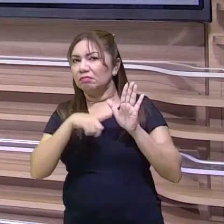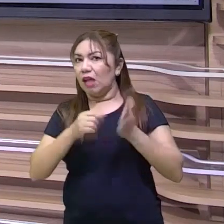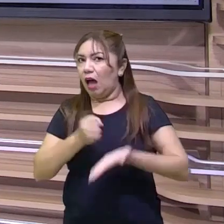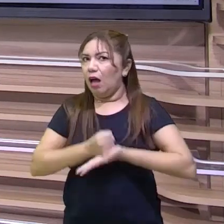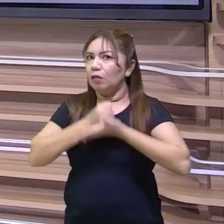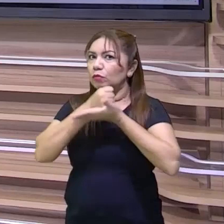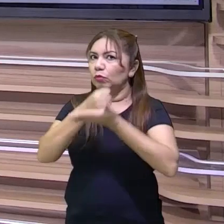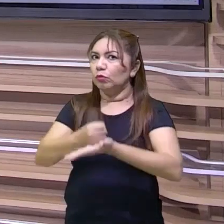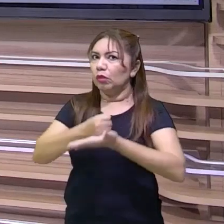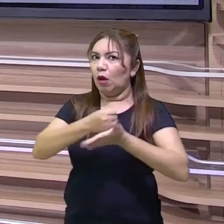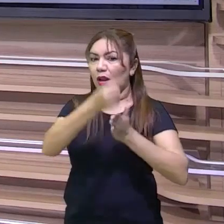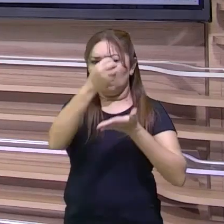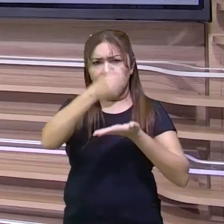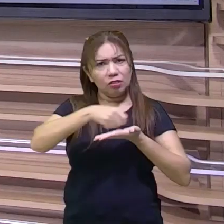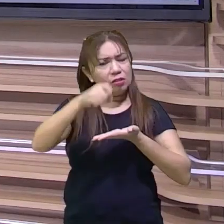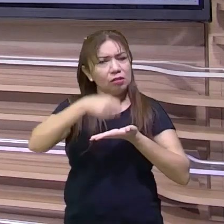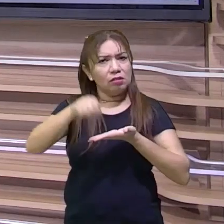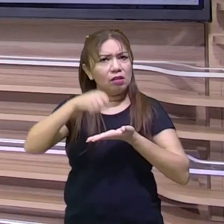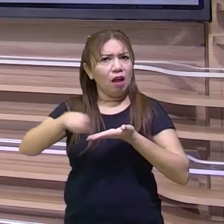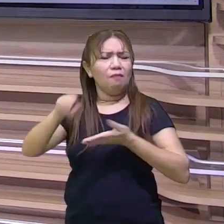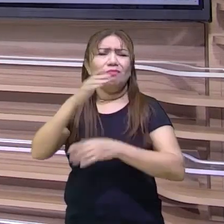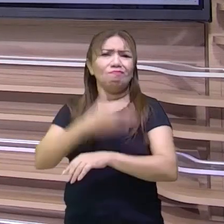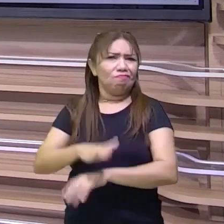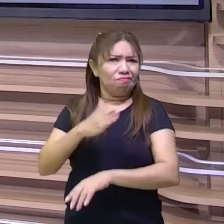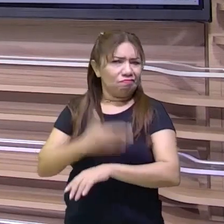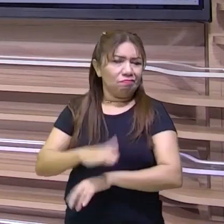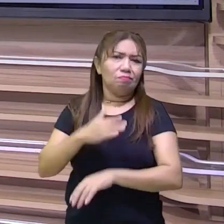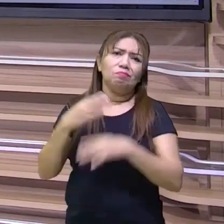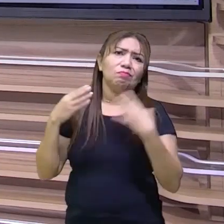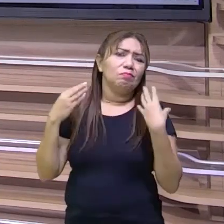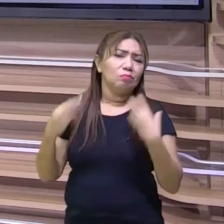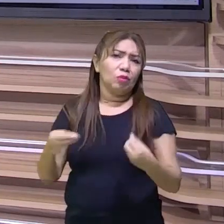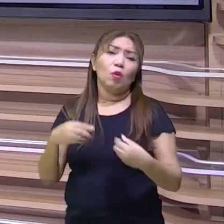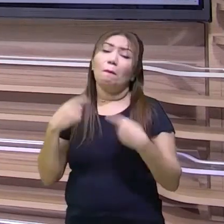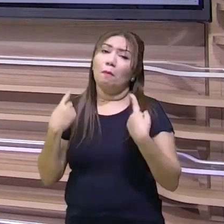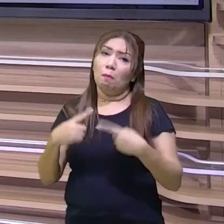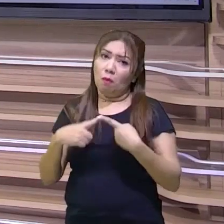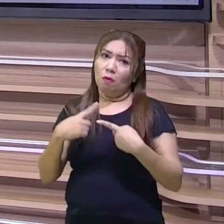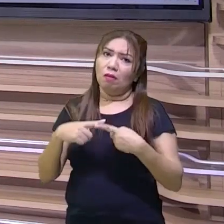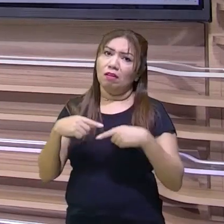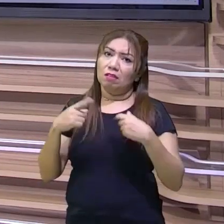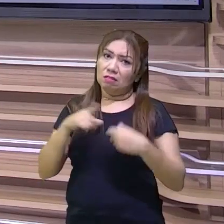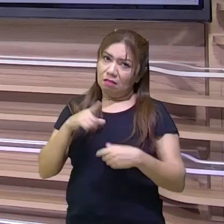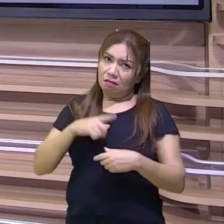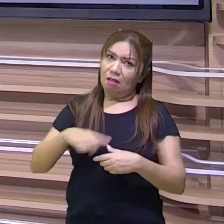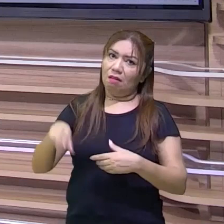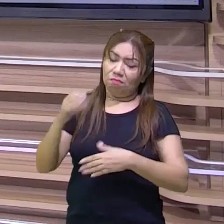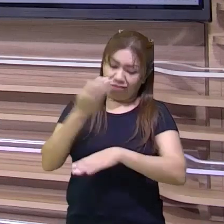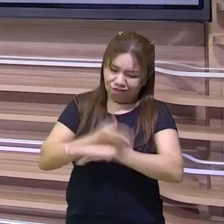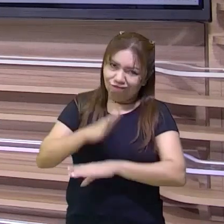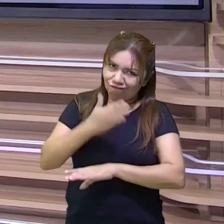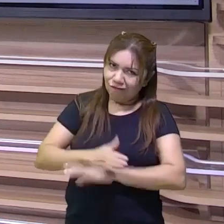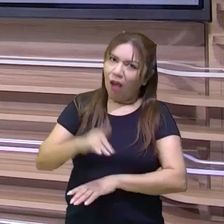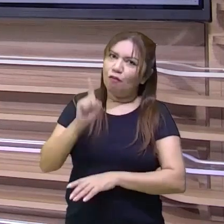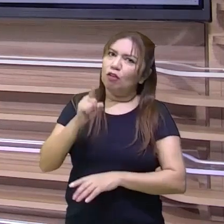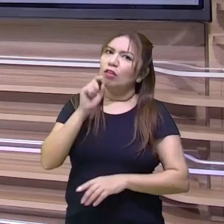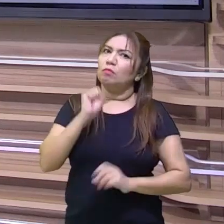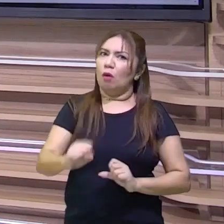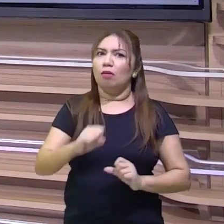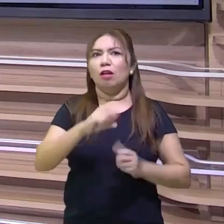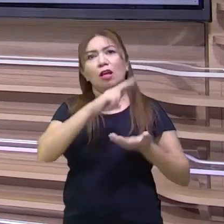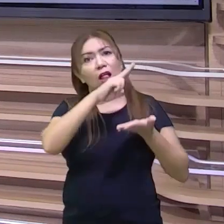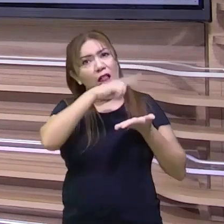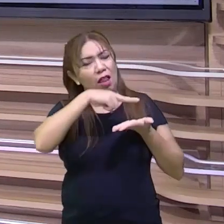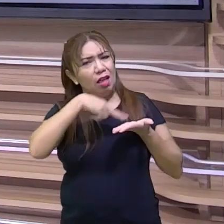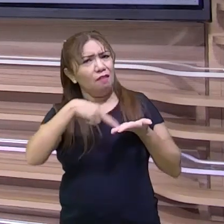produzir, e pratiquem muito, porque só a prática que vocês vão conseguir. Como? Fazendo leituras de